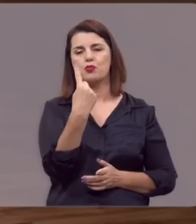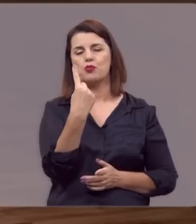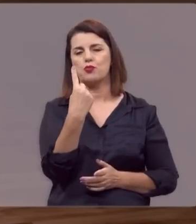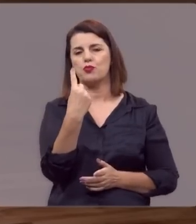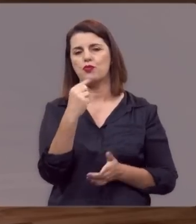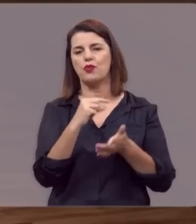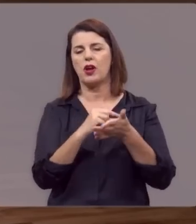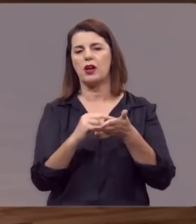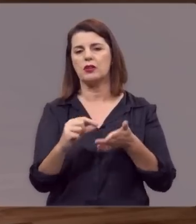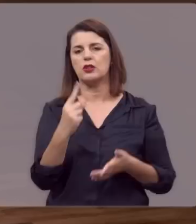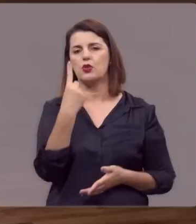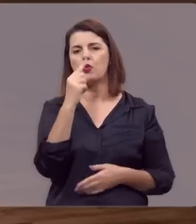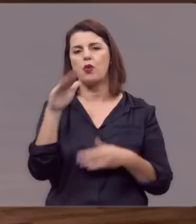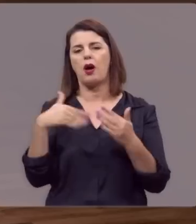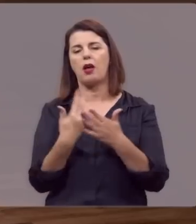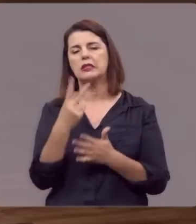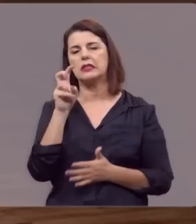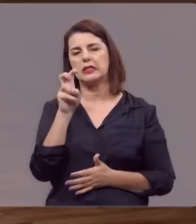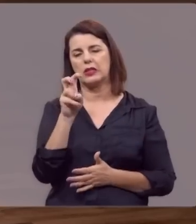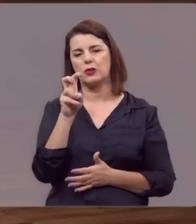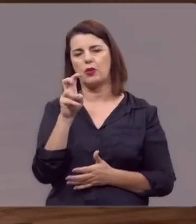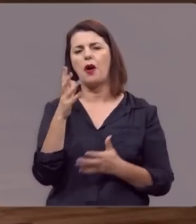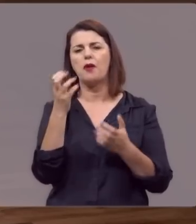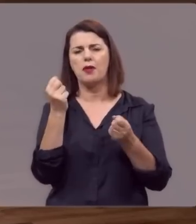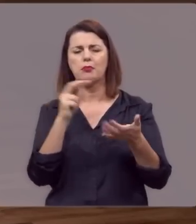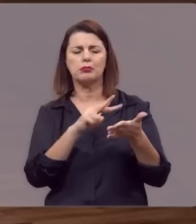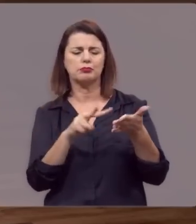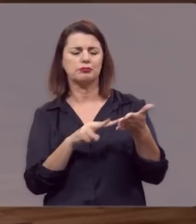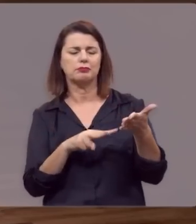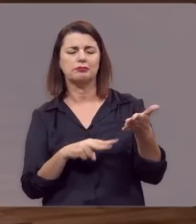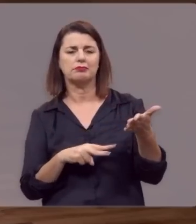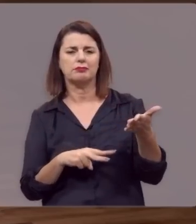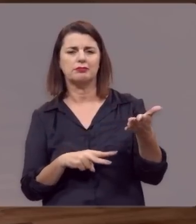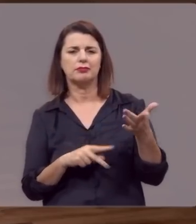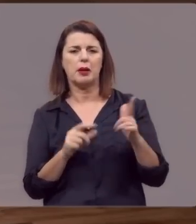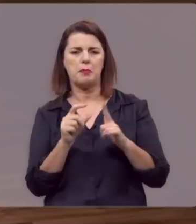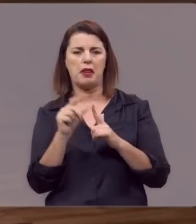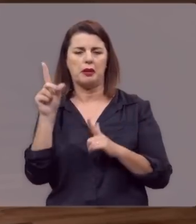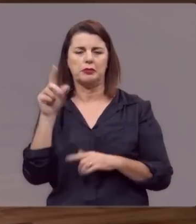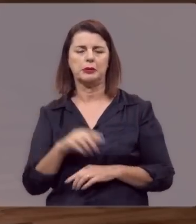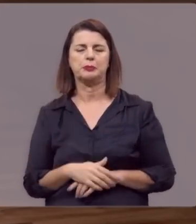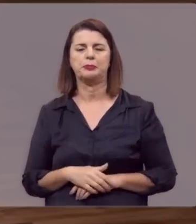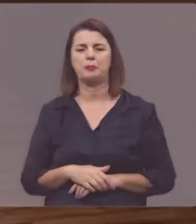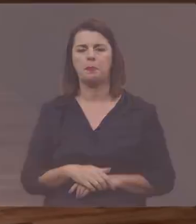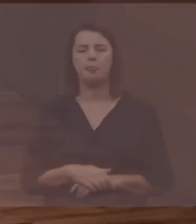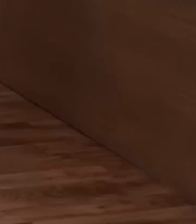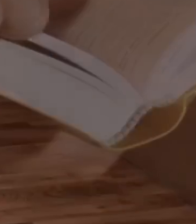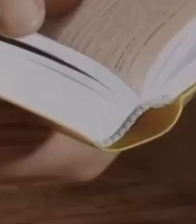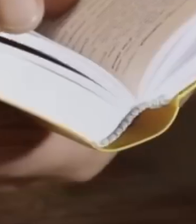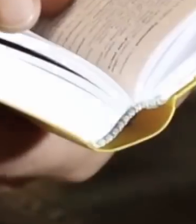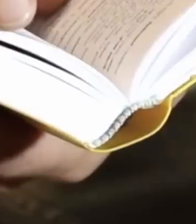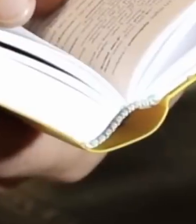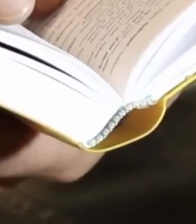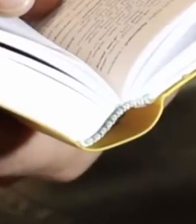1, versos 1 a 5. Vamos ouvir a leitura deste texto.